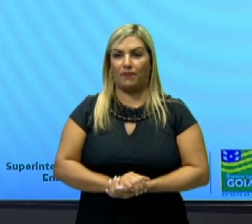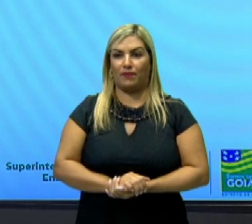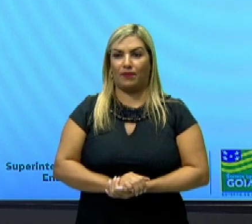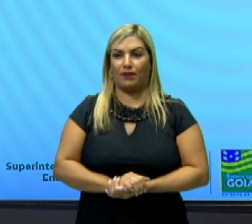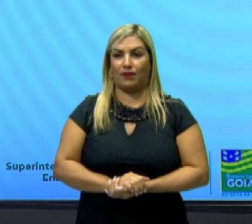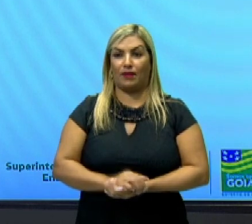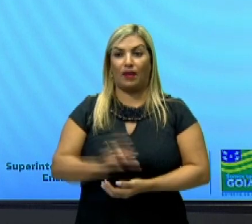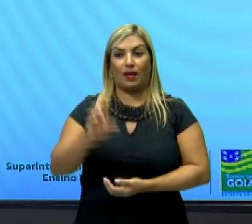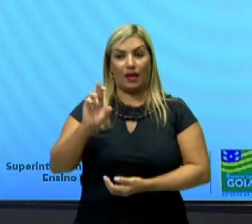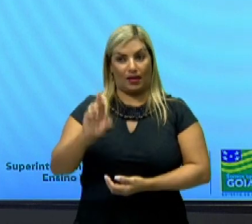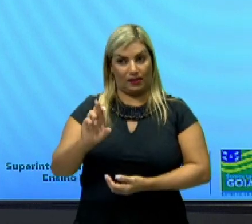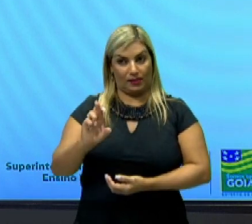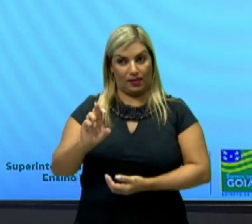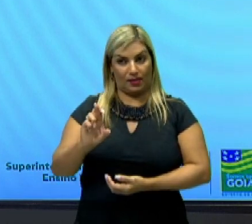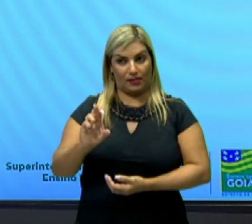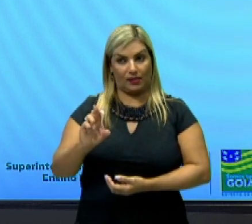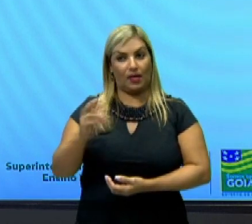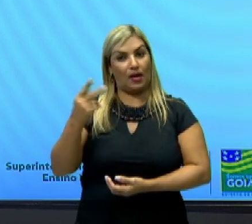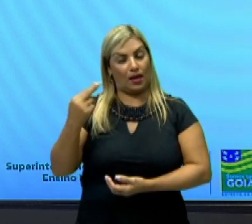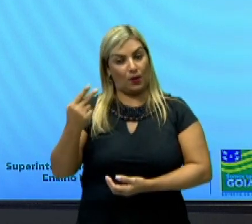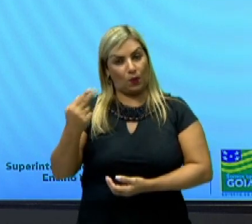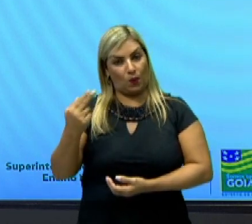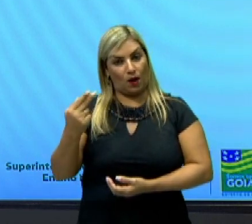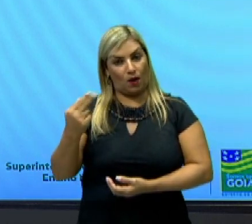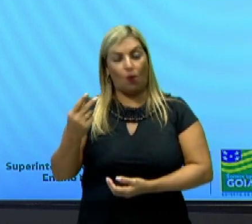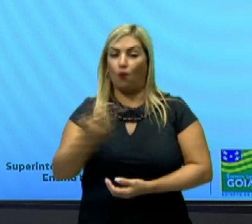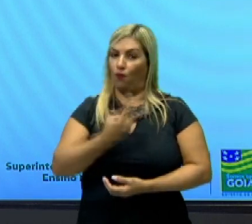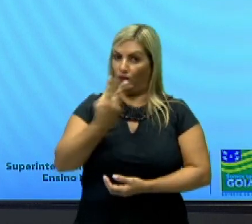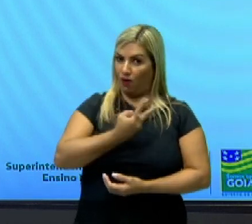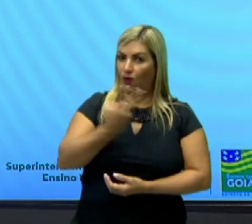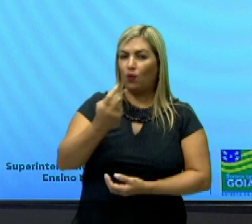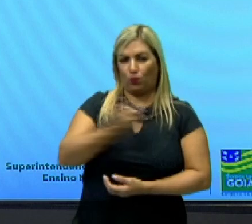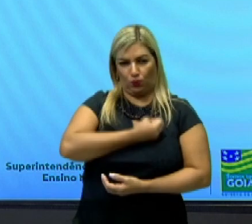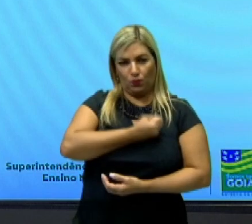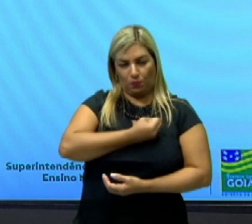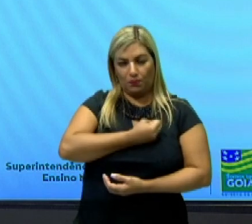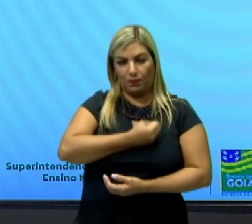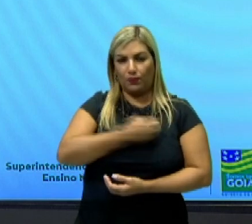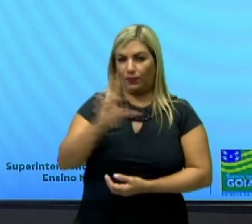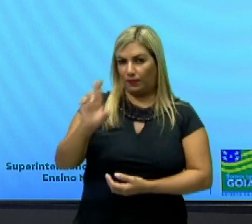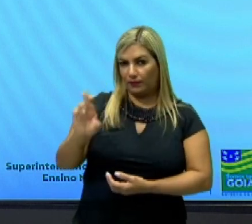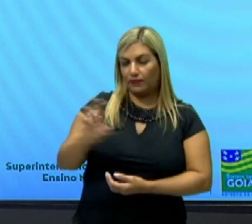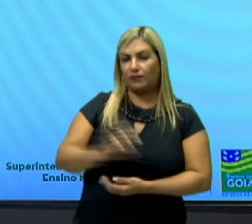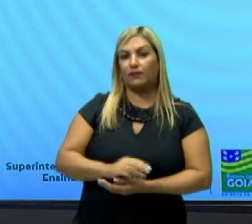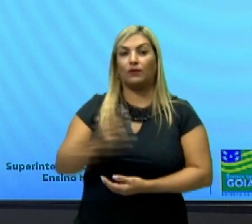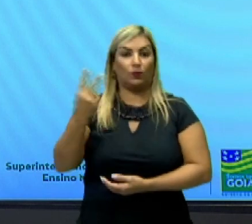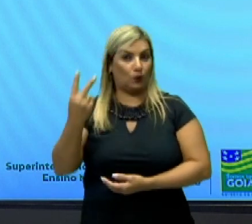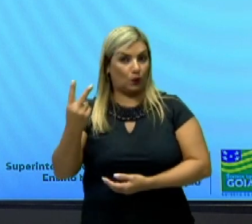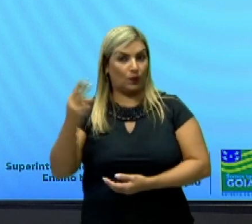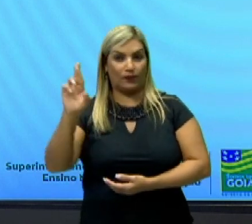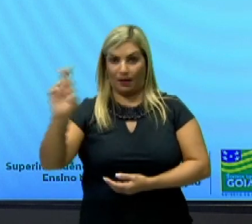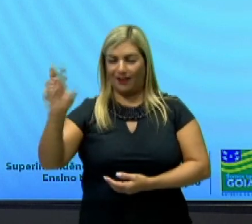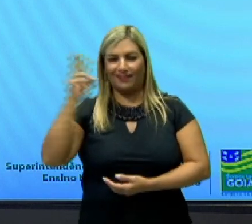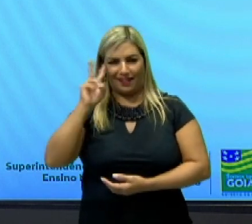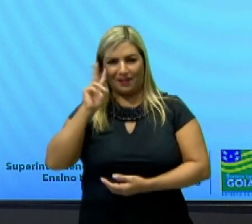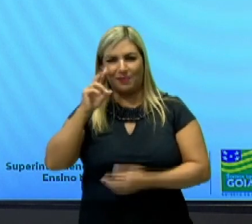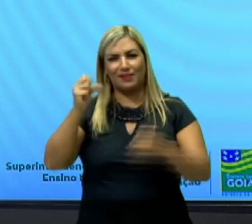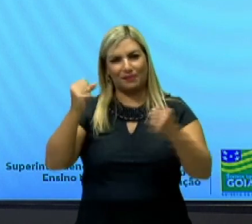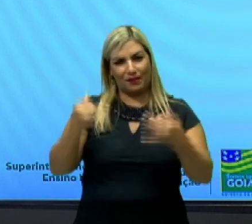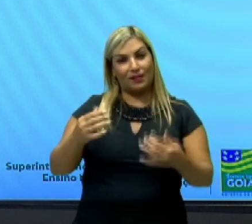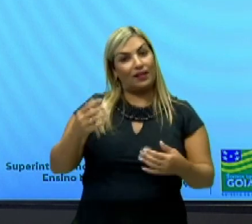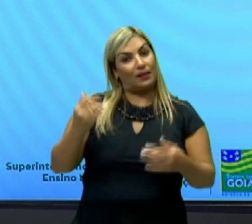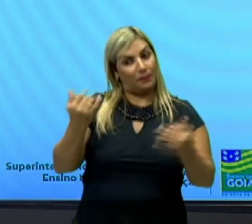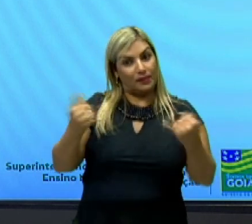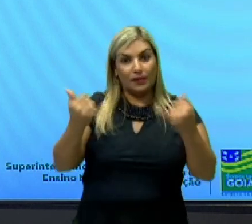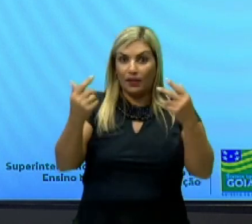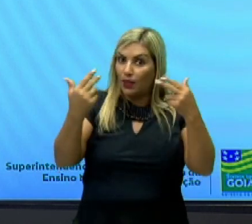Vamos pegar a resistência equivalente, pegar o valor da minha resistência. Quanto é o valor da minha resistência? 2R. Lembra que nós falamos que só serve se